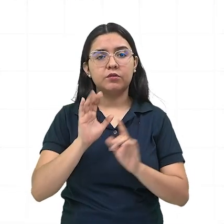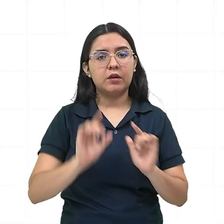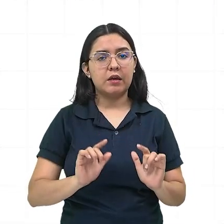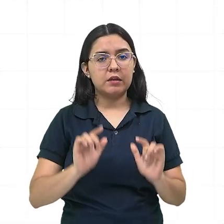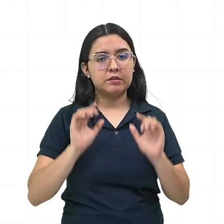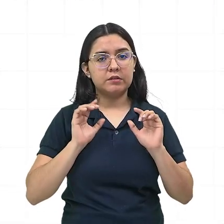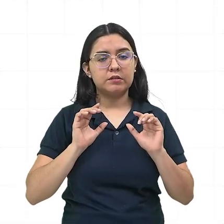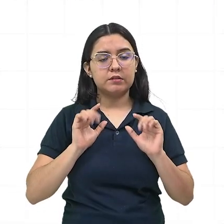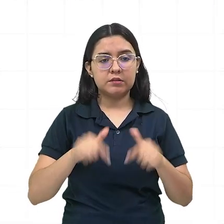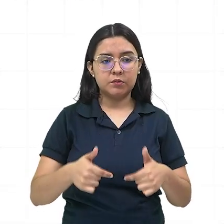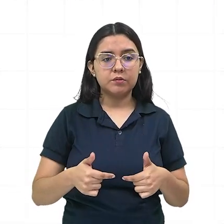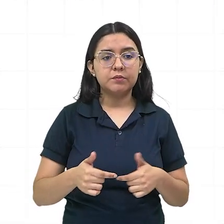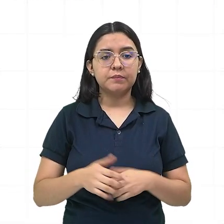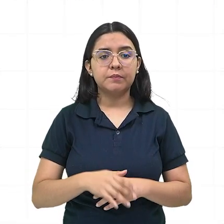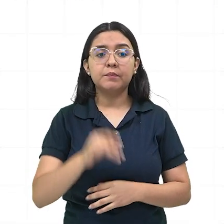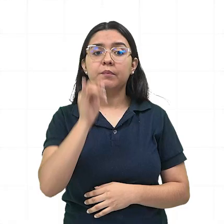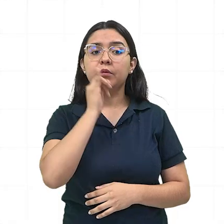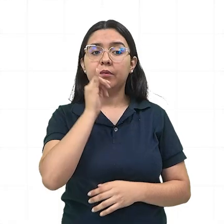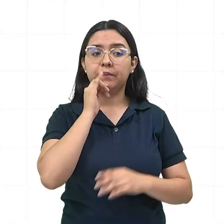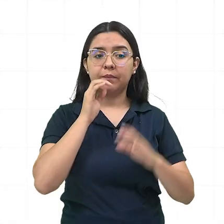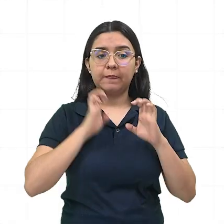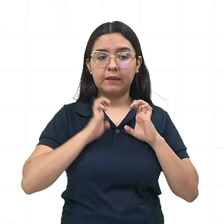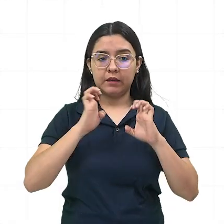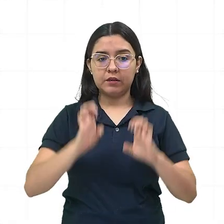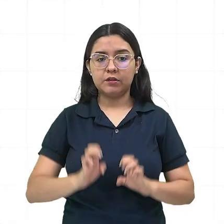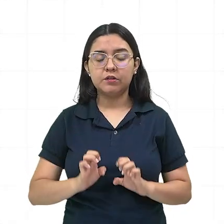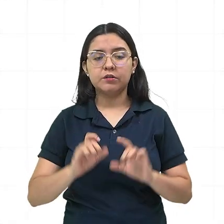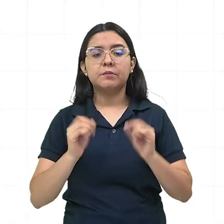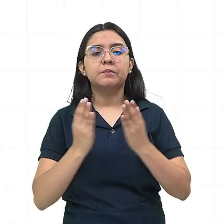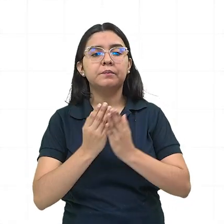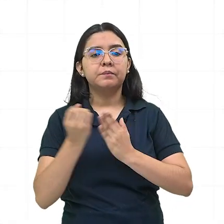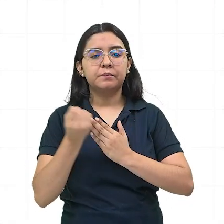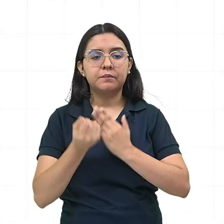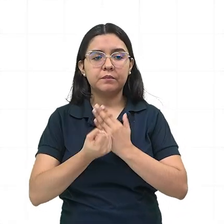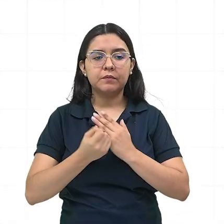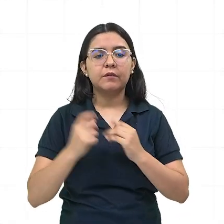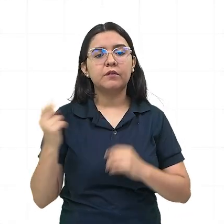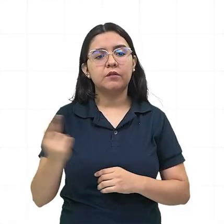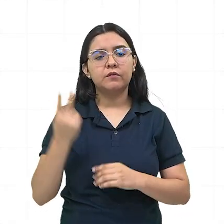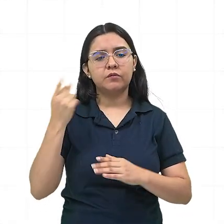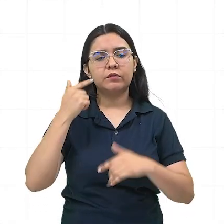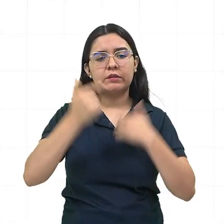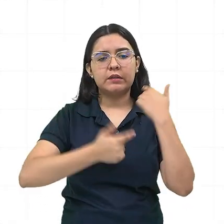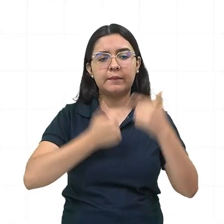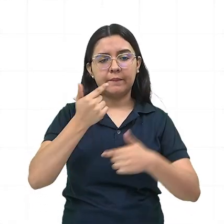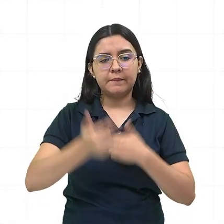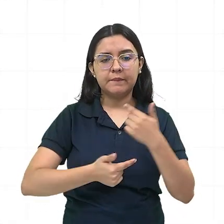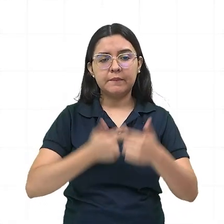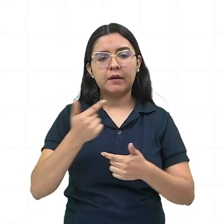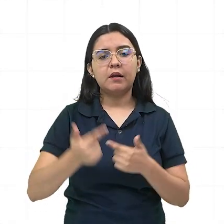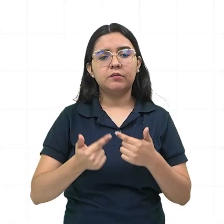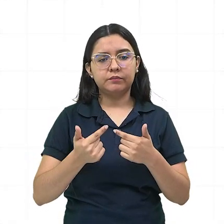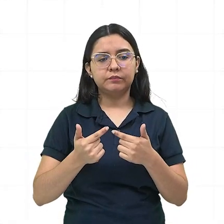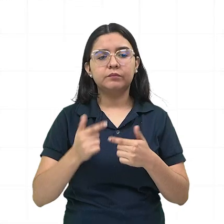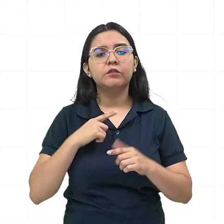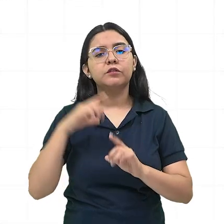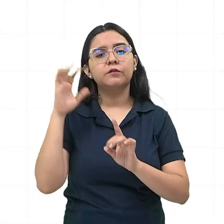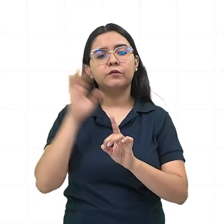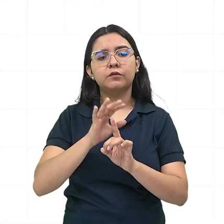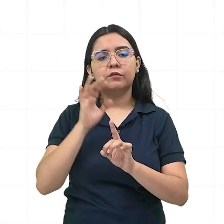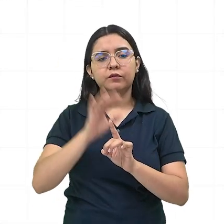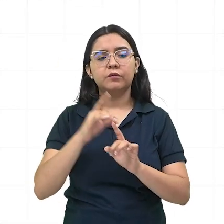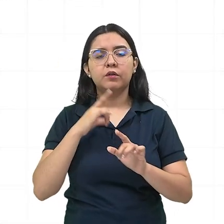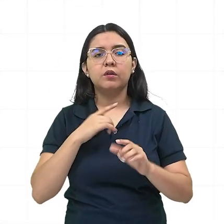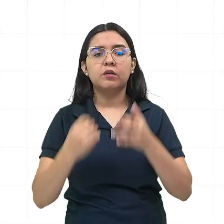exemplo, a ética protestante valorizava o trabalho árduo e isso influencia o surgimento